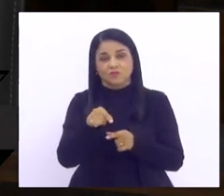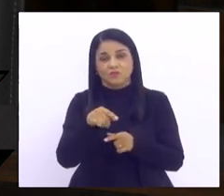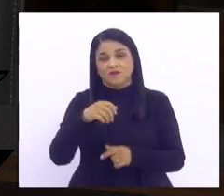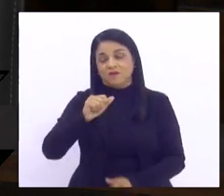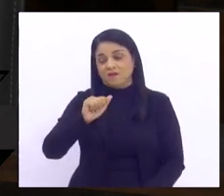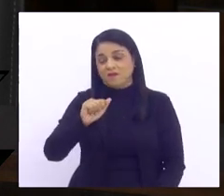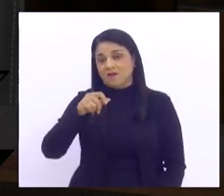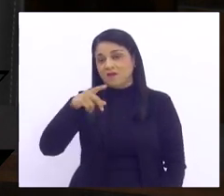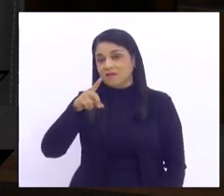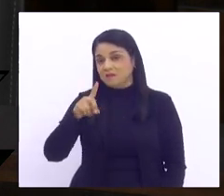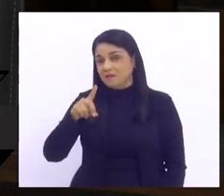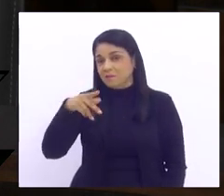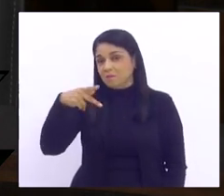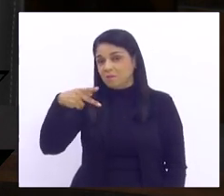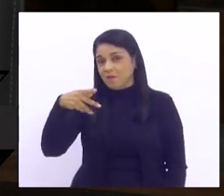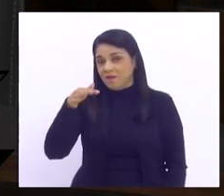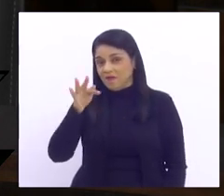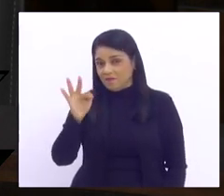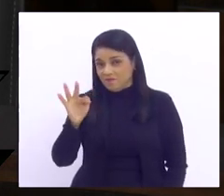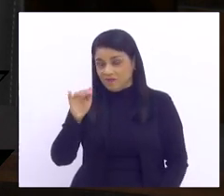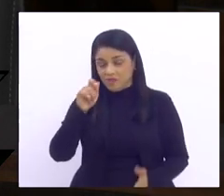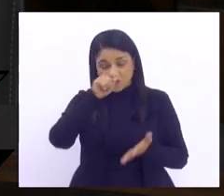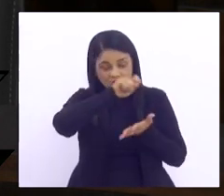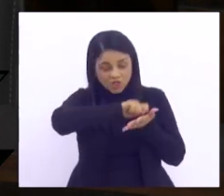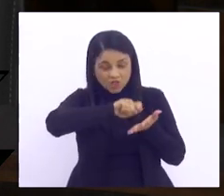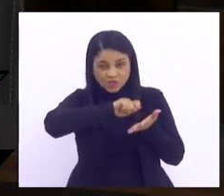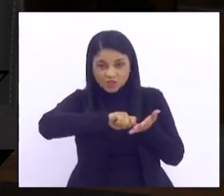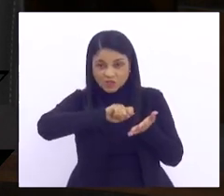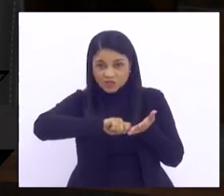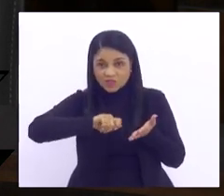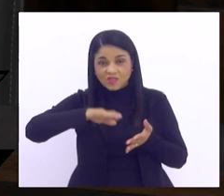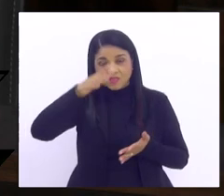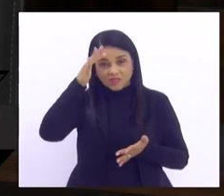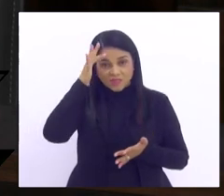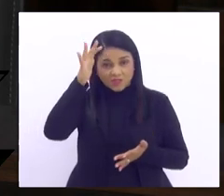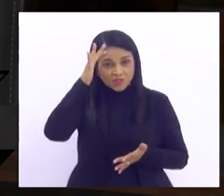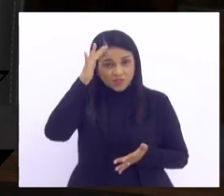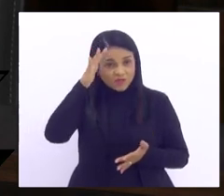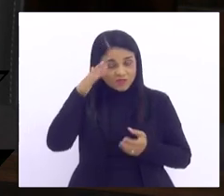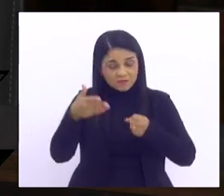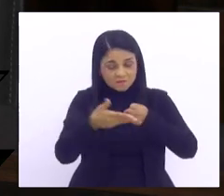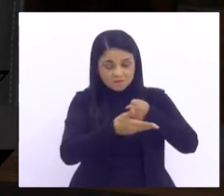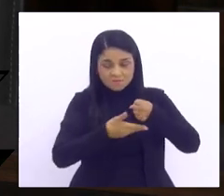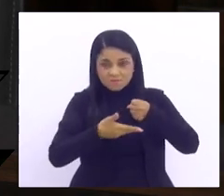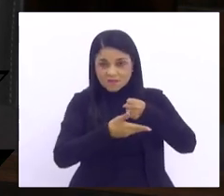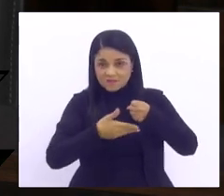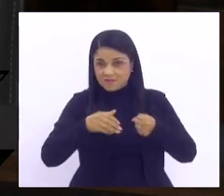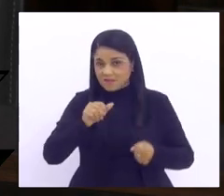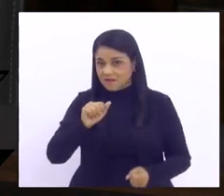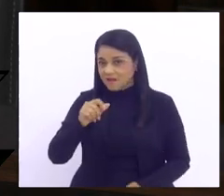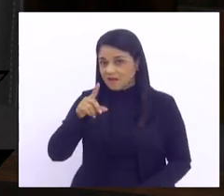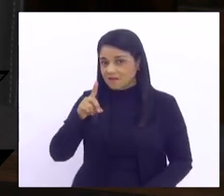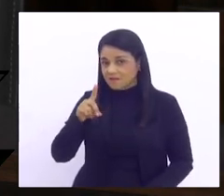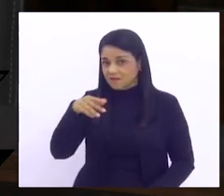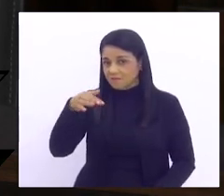ADPF. Todo o arcabouço teórico em que se baseia essa ADPF está